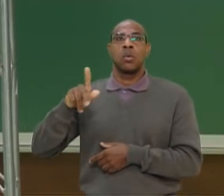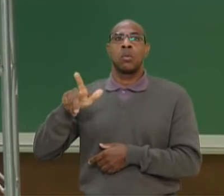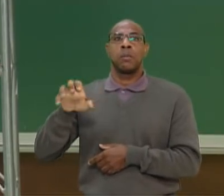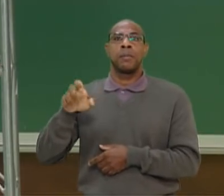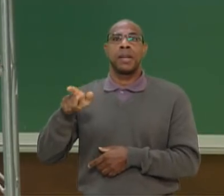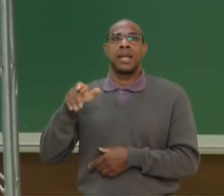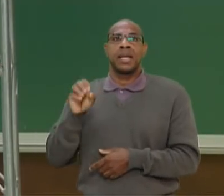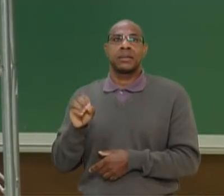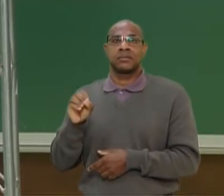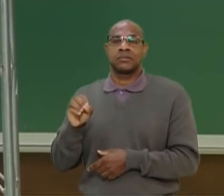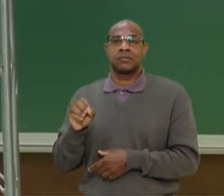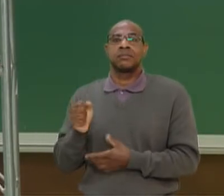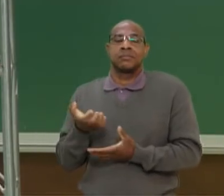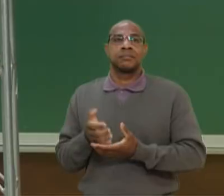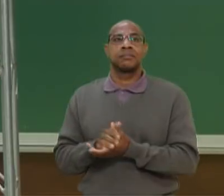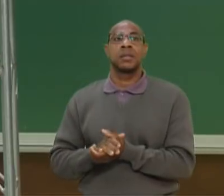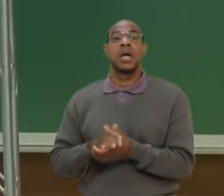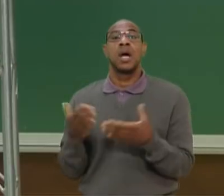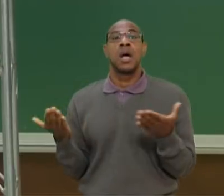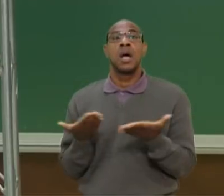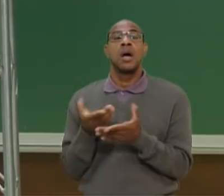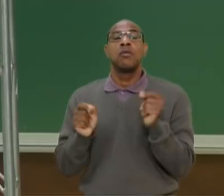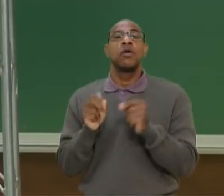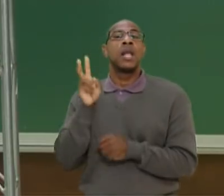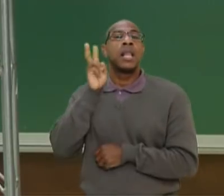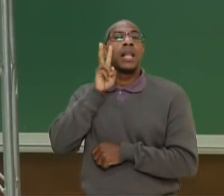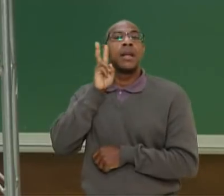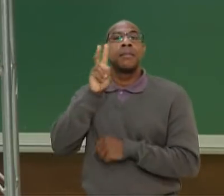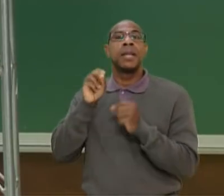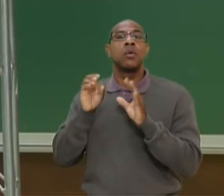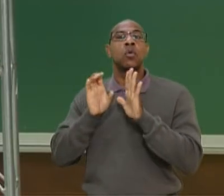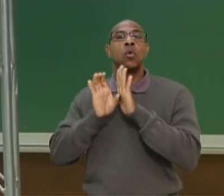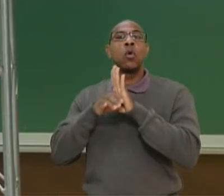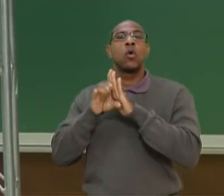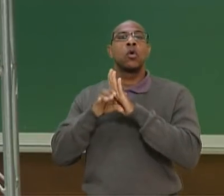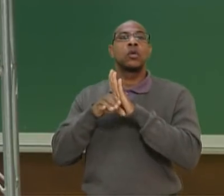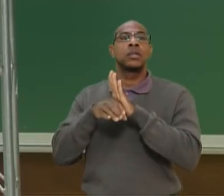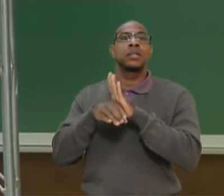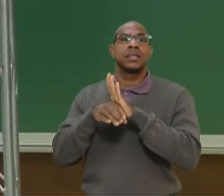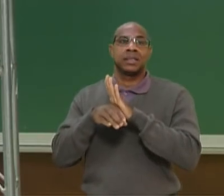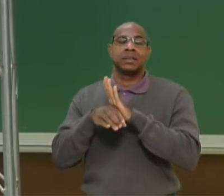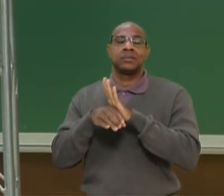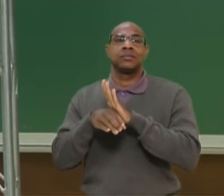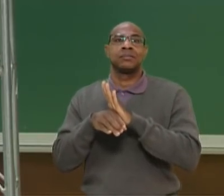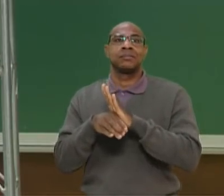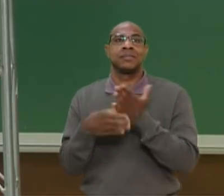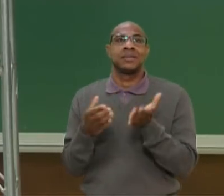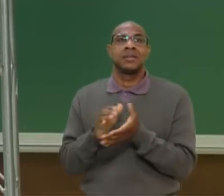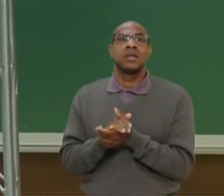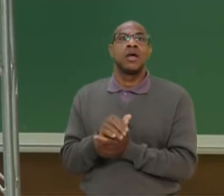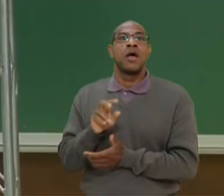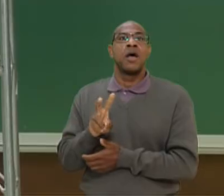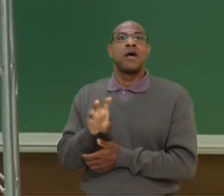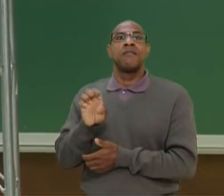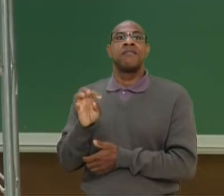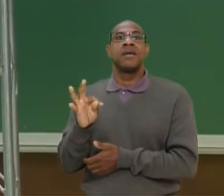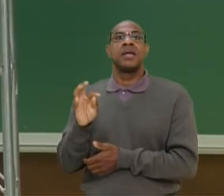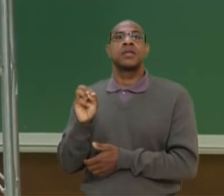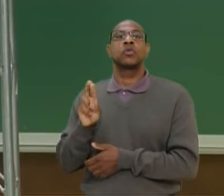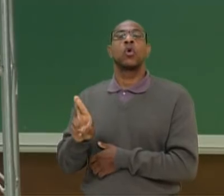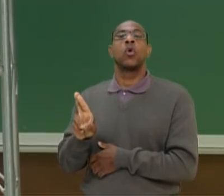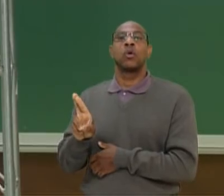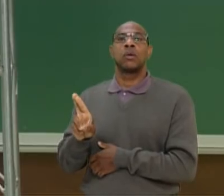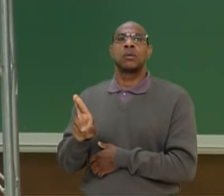definição geométrica dele. E agora a gente vai relembrar alguns conceitos de vetores. Vetores a gente também não é